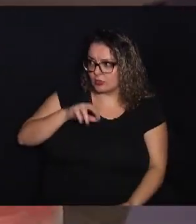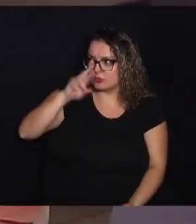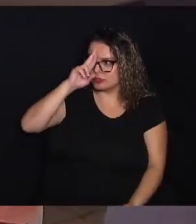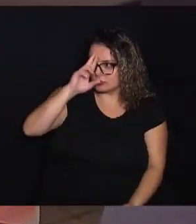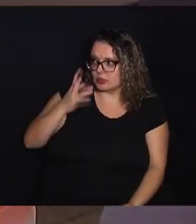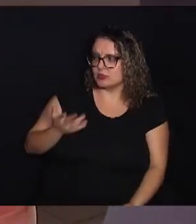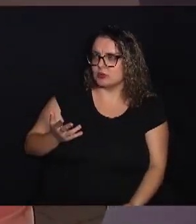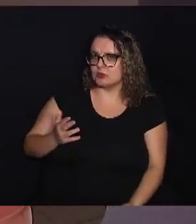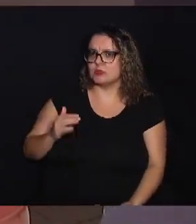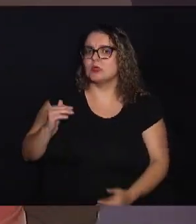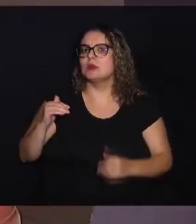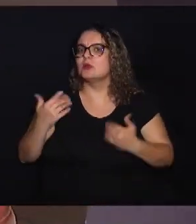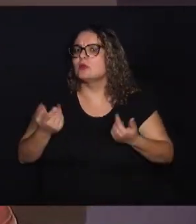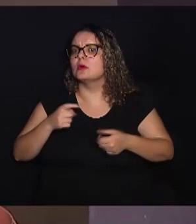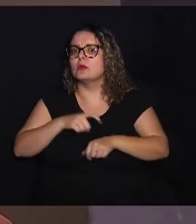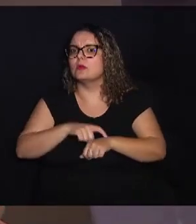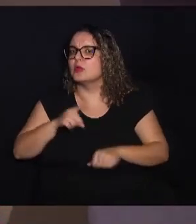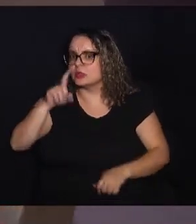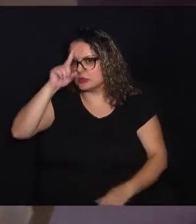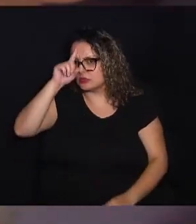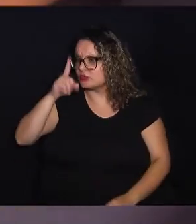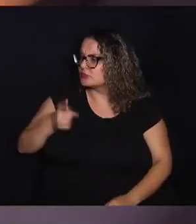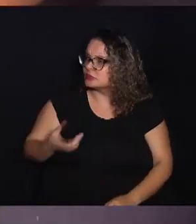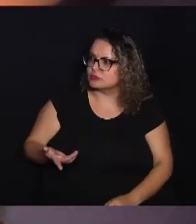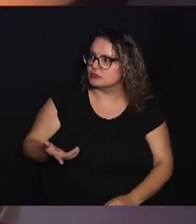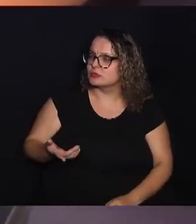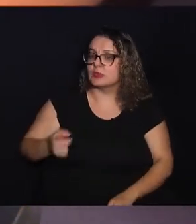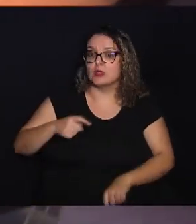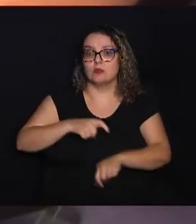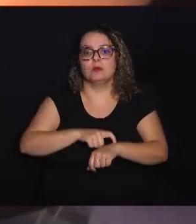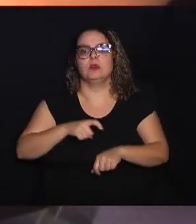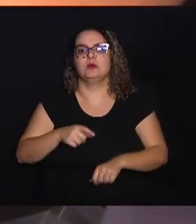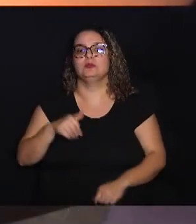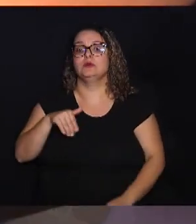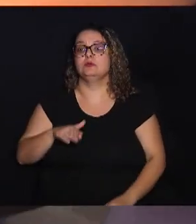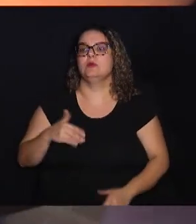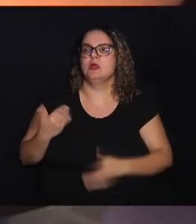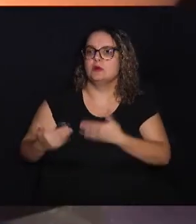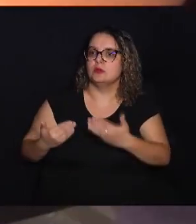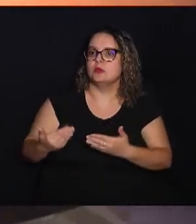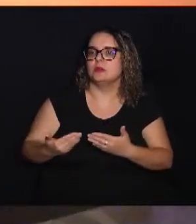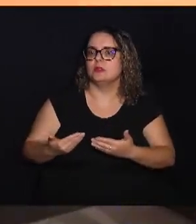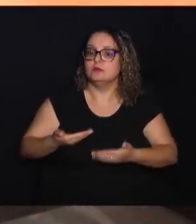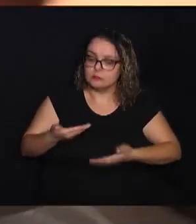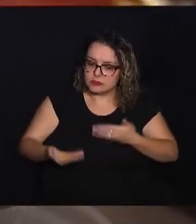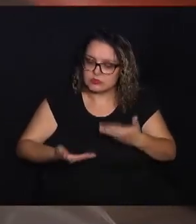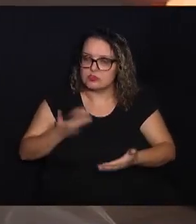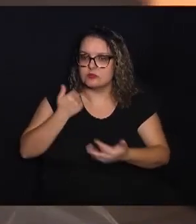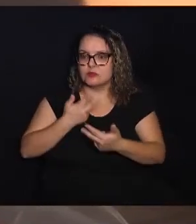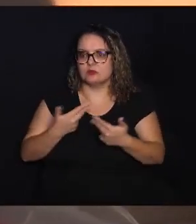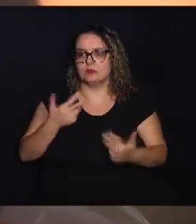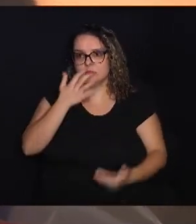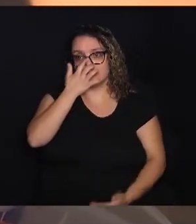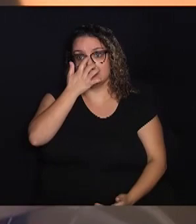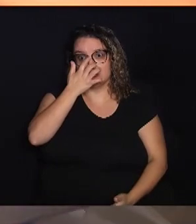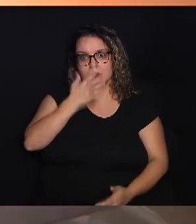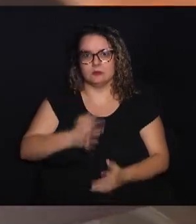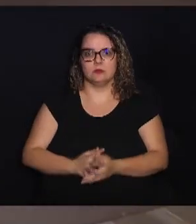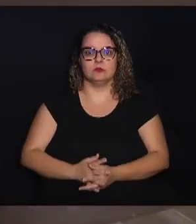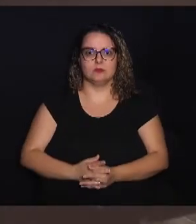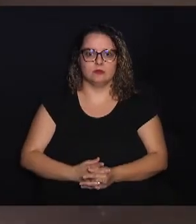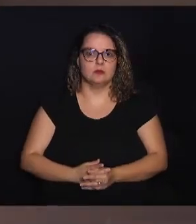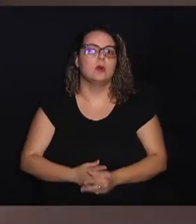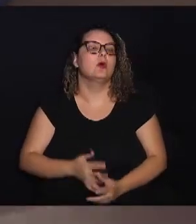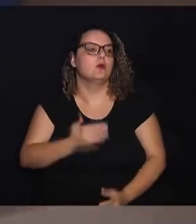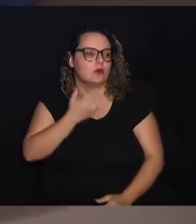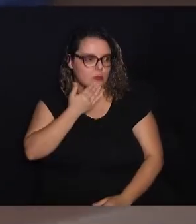que momento você decidiu que era hora de dar mais um passo e servir refeições? A demanda